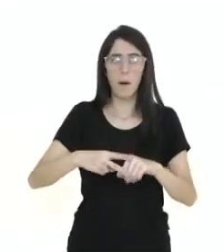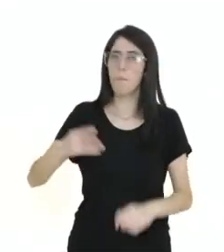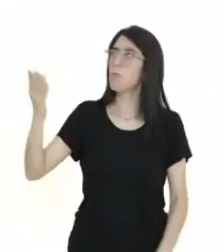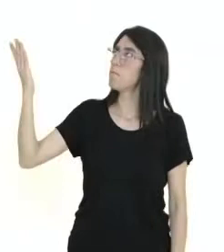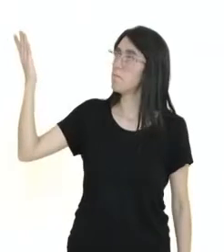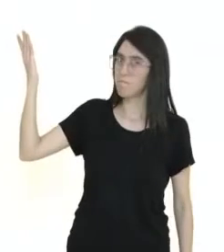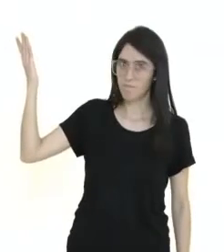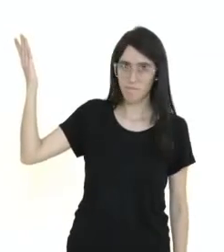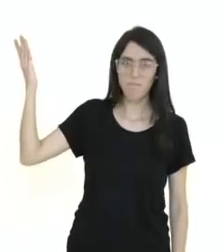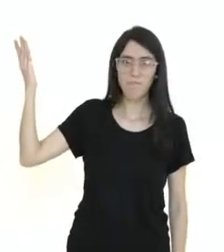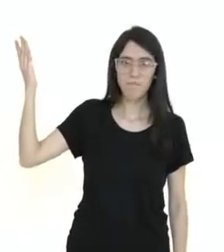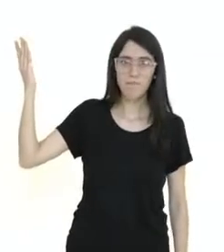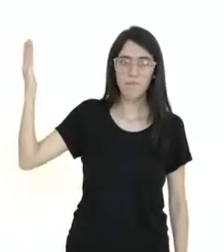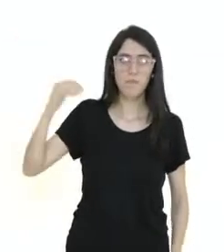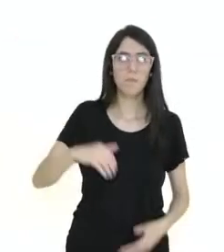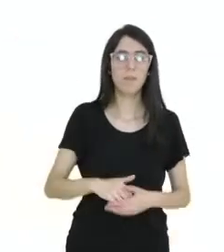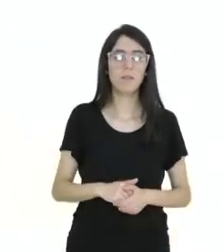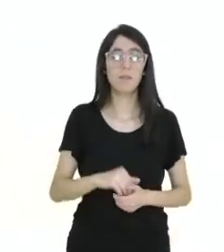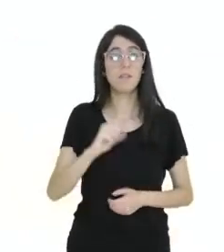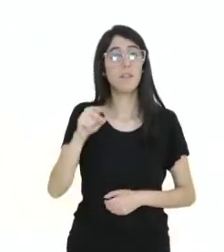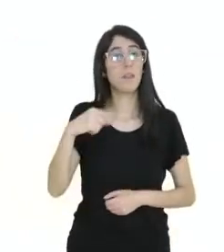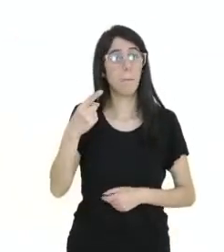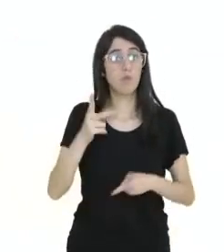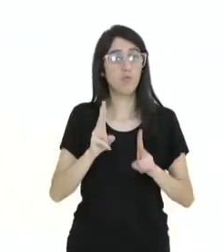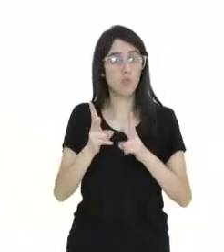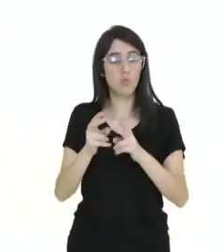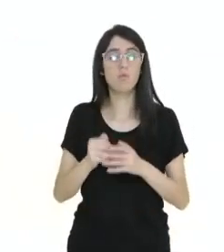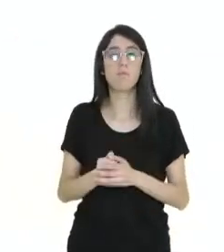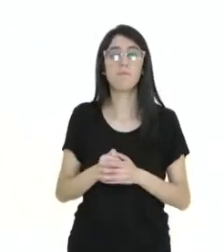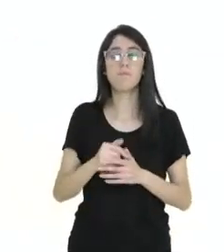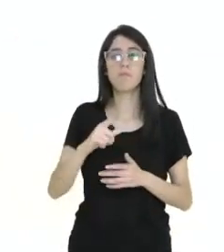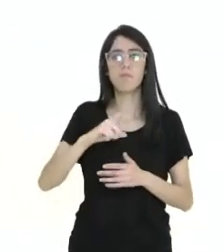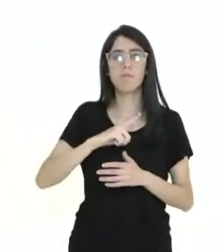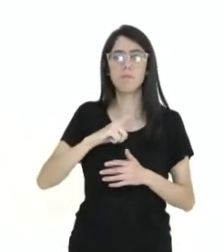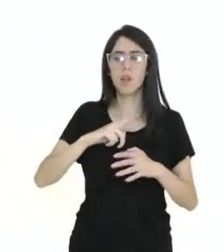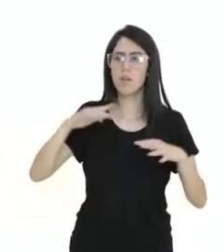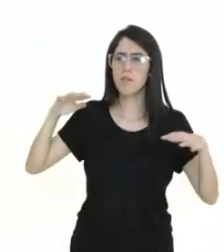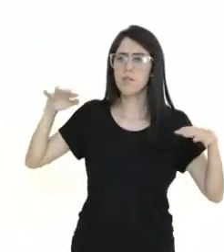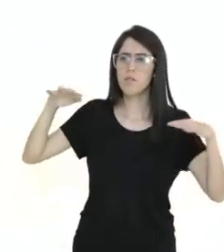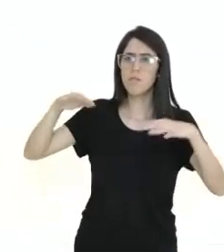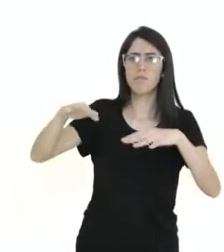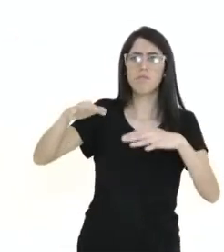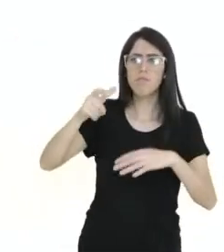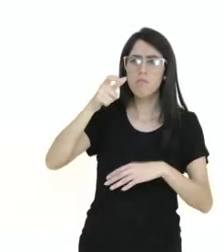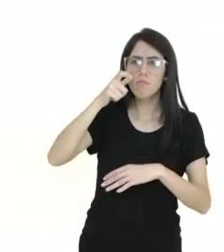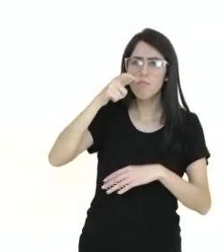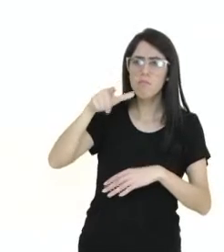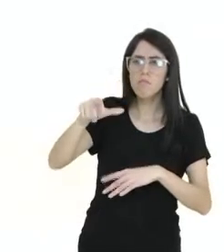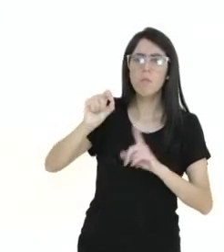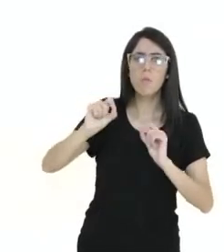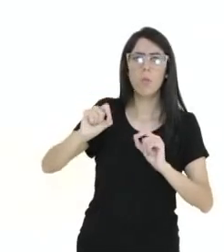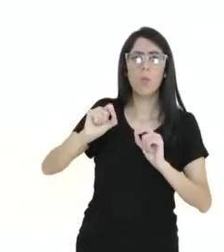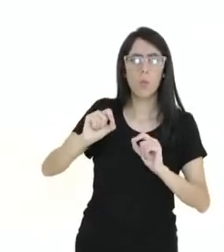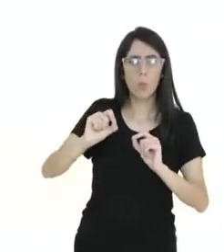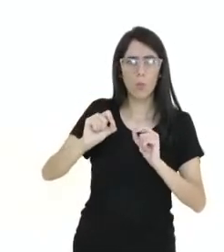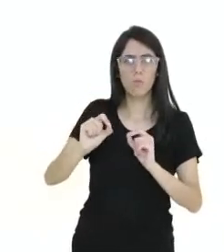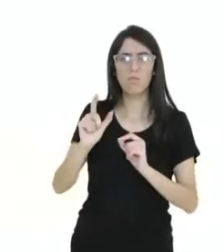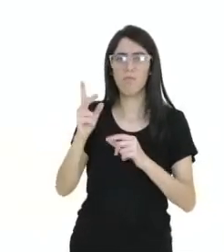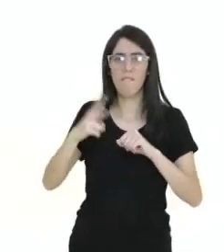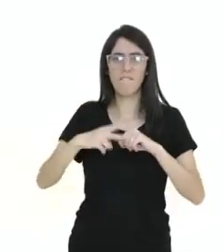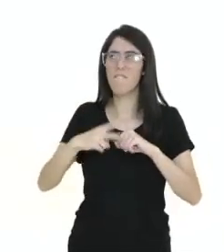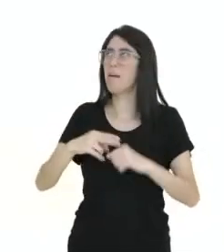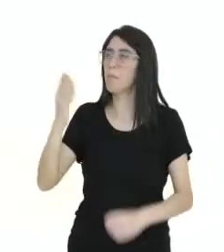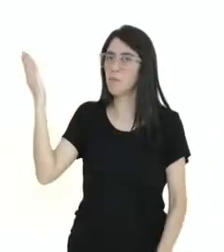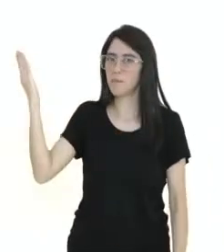oração. Lá na continuidade eu tenho, e abriu-se uma clareira. Então, abriu-se novamente apareceu